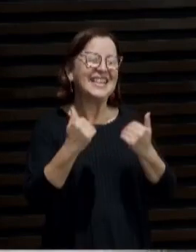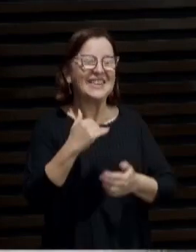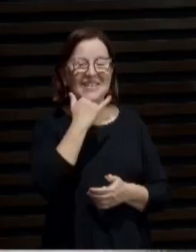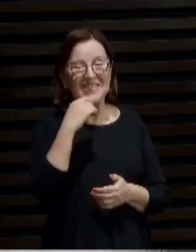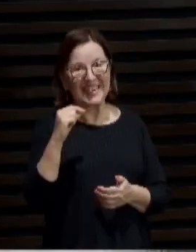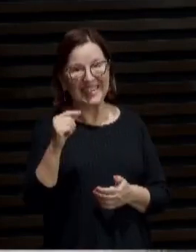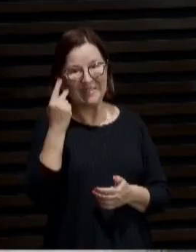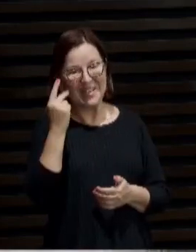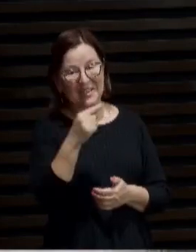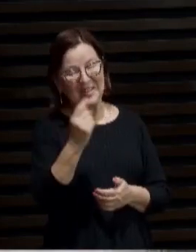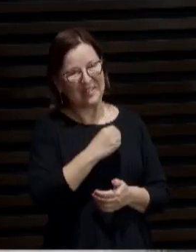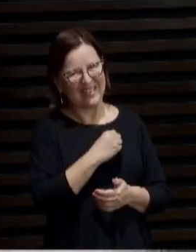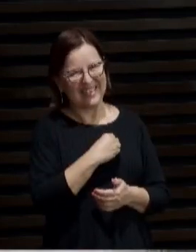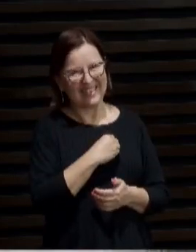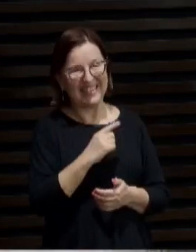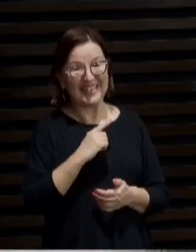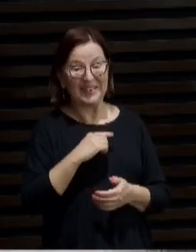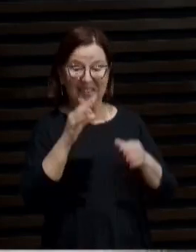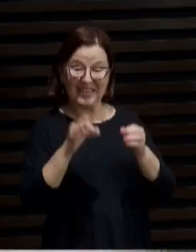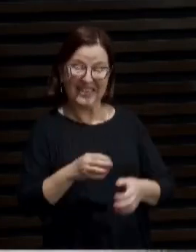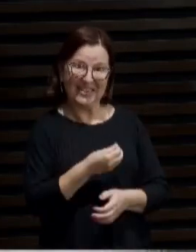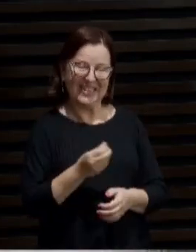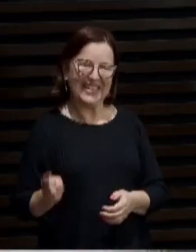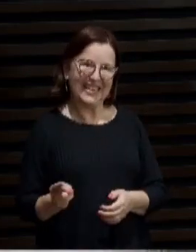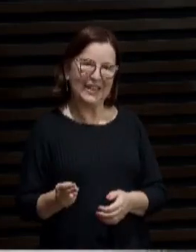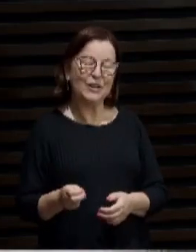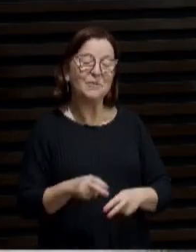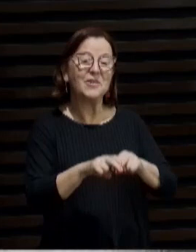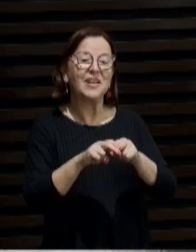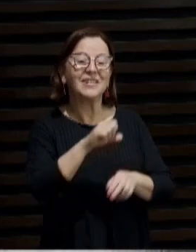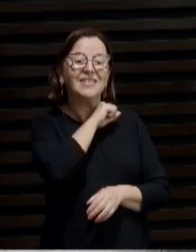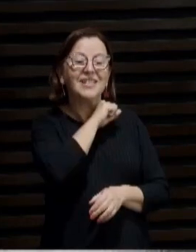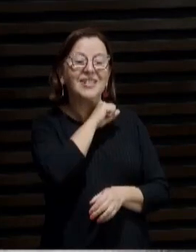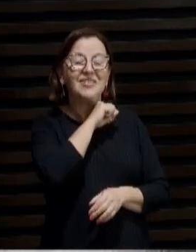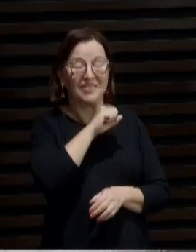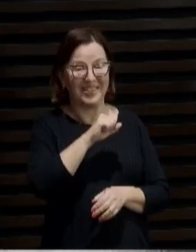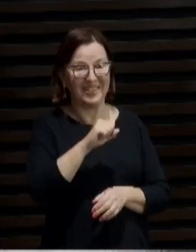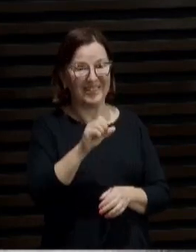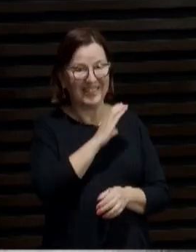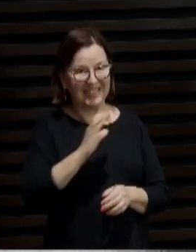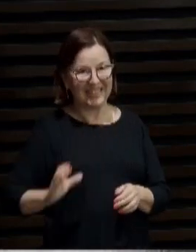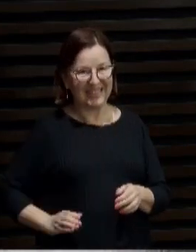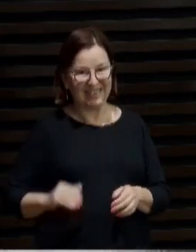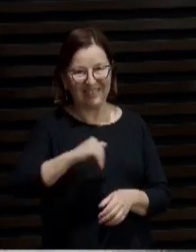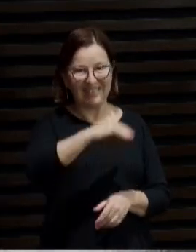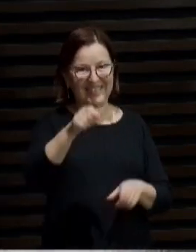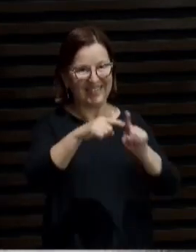vida eterna com Cristo, na eternidade. Tudo por conta da cruz de Cristo, tudo por conta do que Ele fez na cruz do Calvário. Oh, meu Deus!